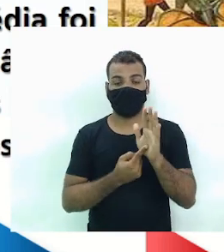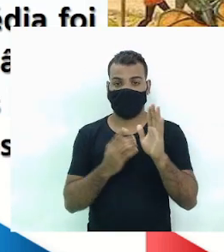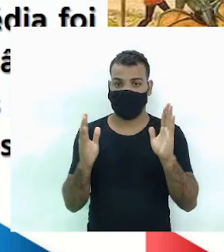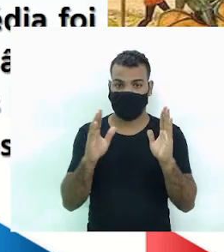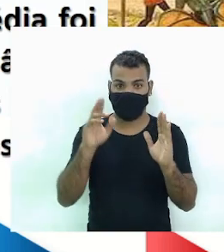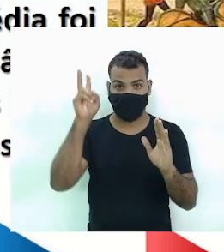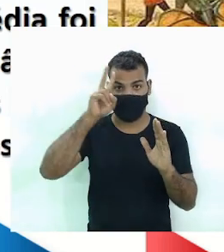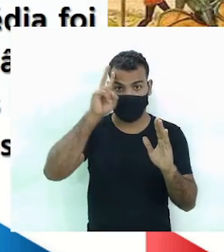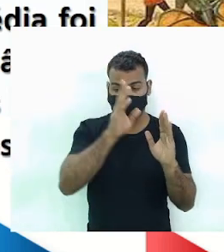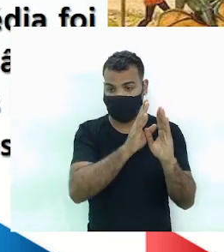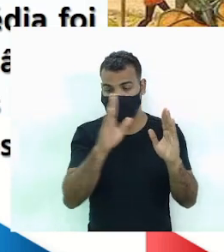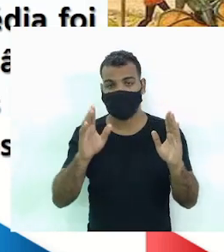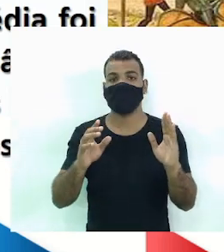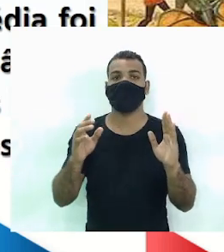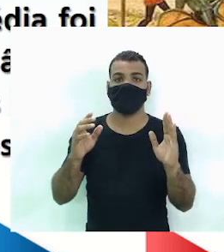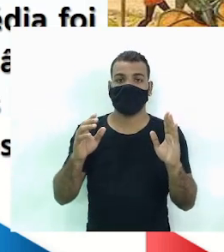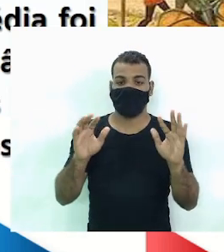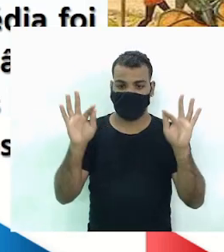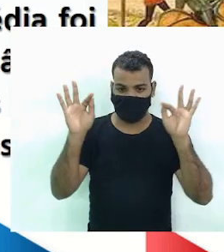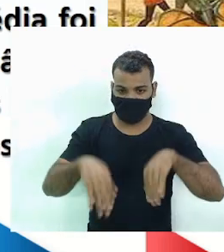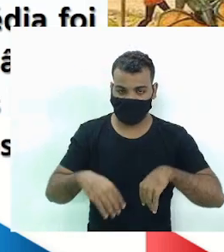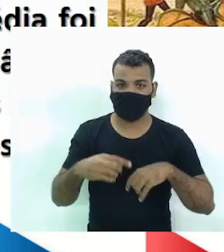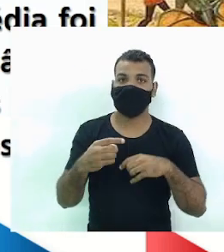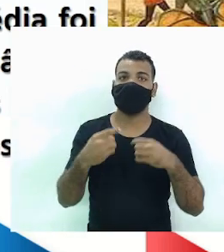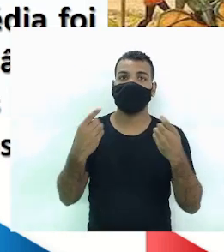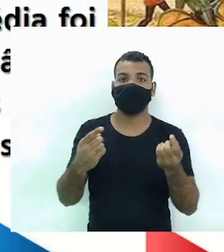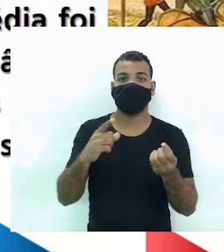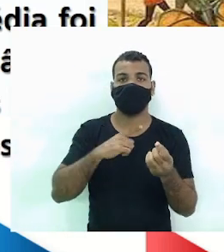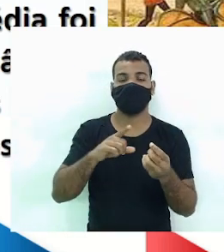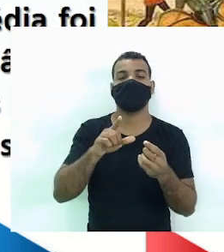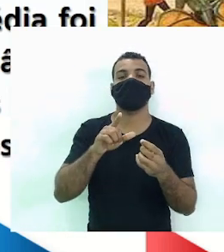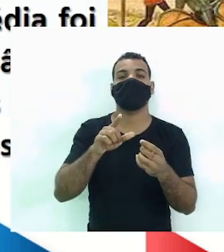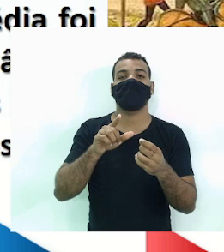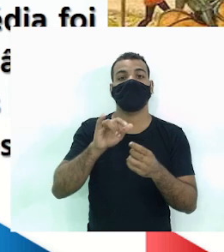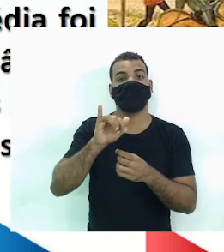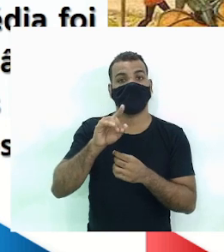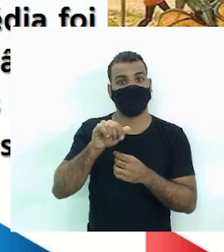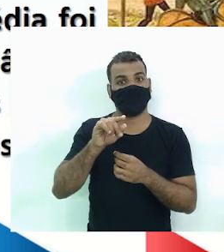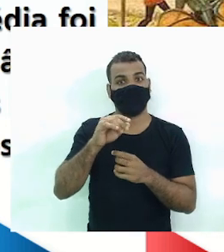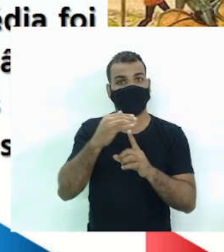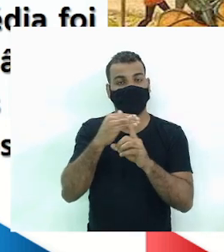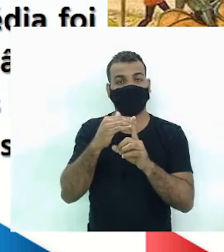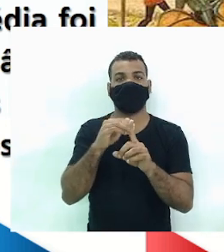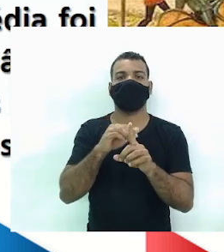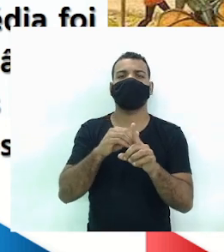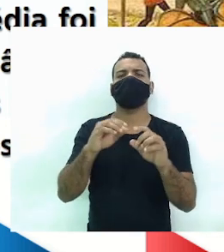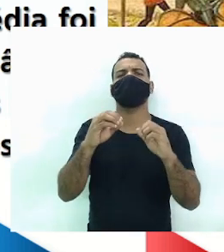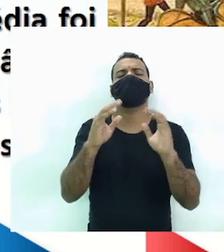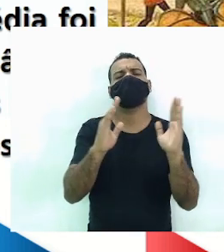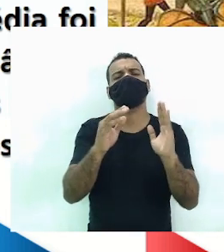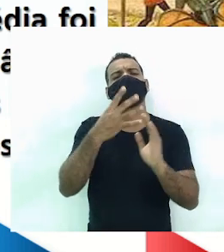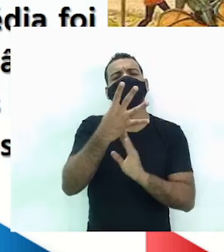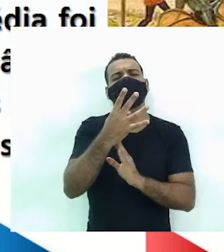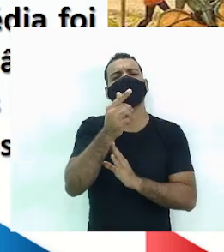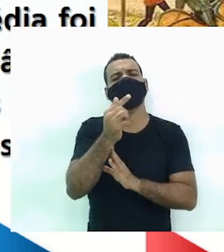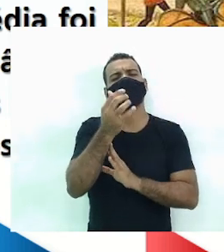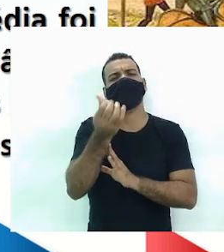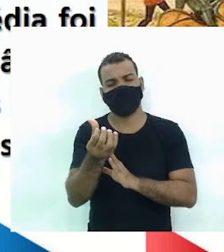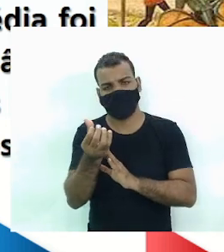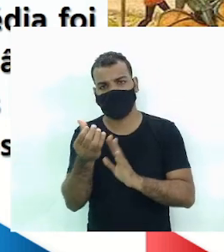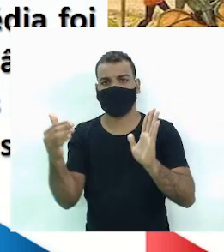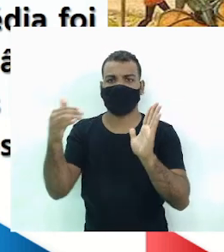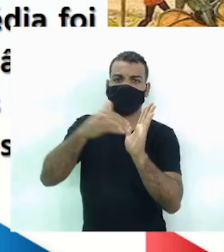histórico. Com o fim do Império Romano, iniciamos a Idade Média, que corresponde ao período de 476